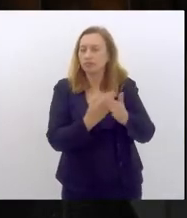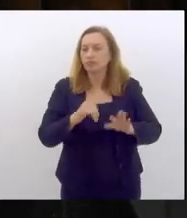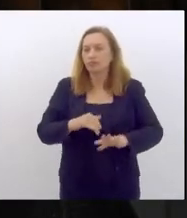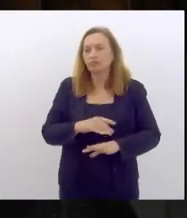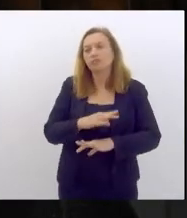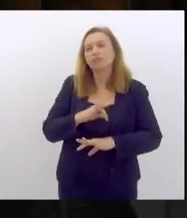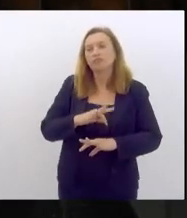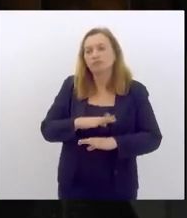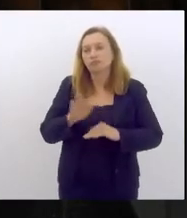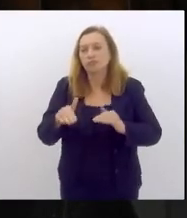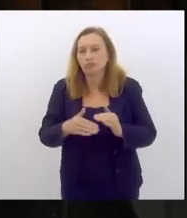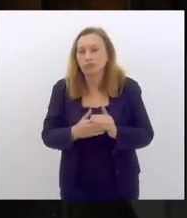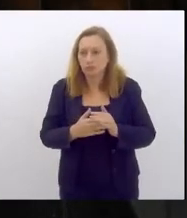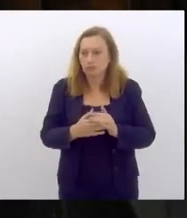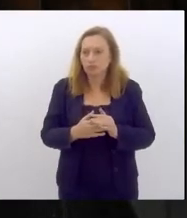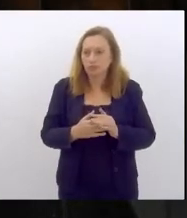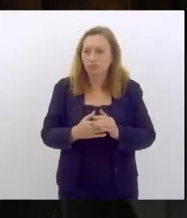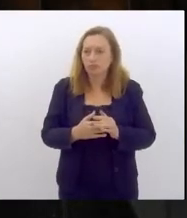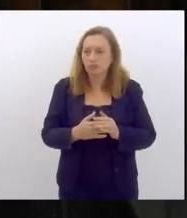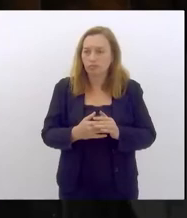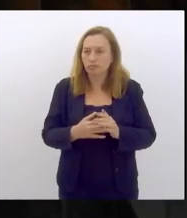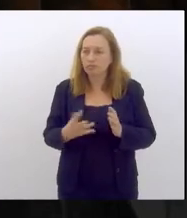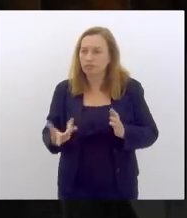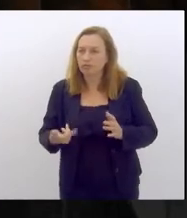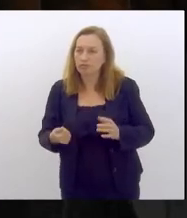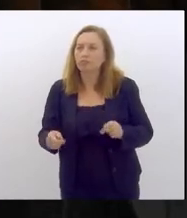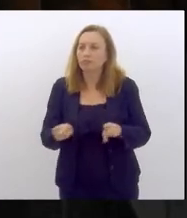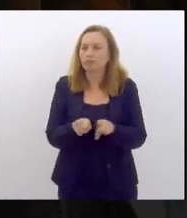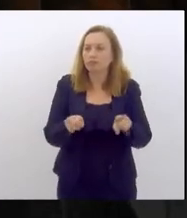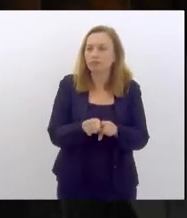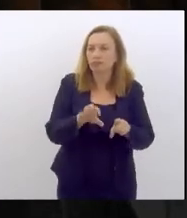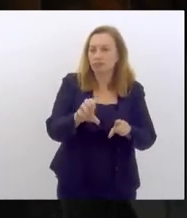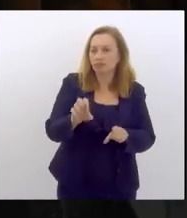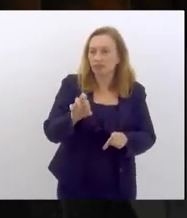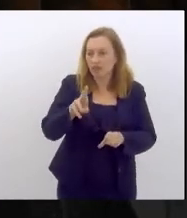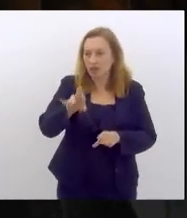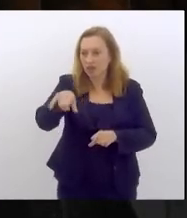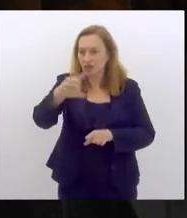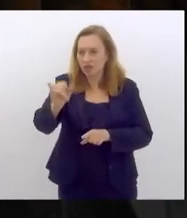estudantes, levando em consideração o retorno do SAERJ, que também é importante.